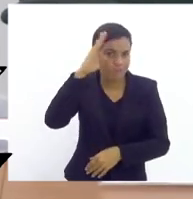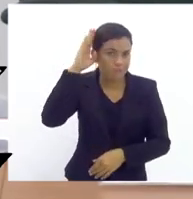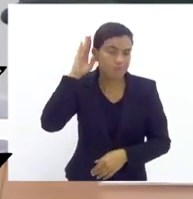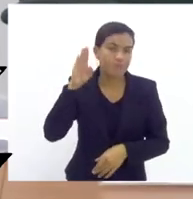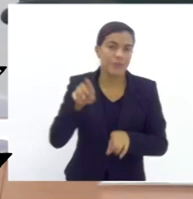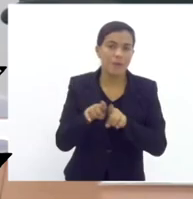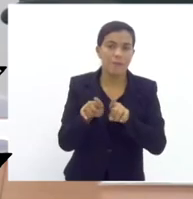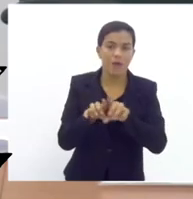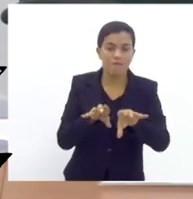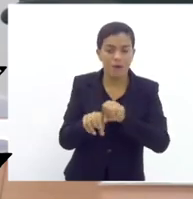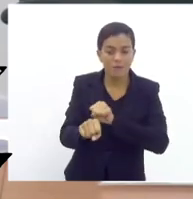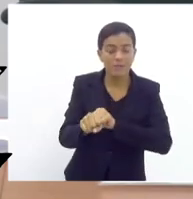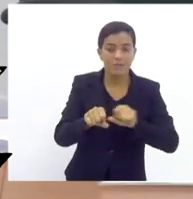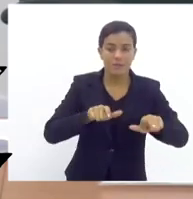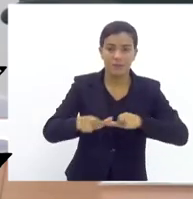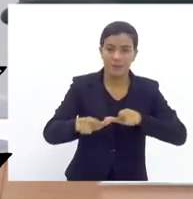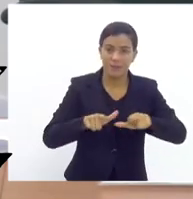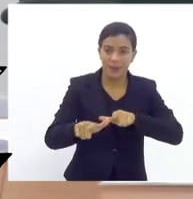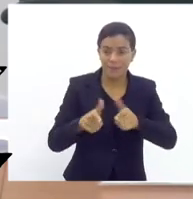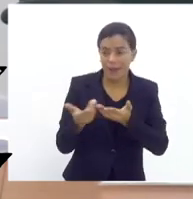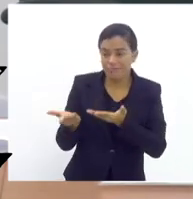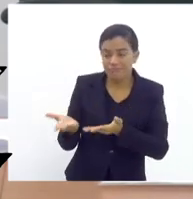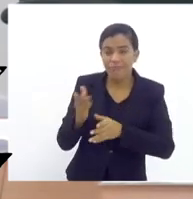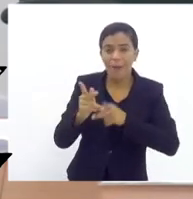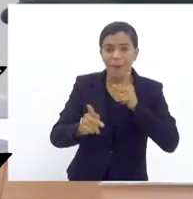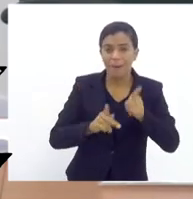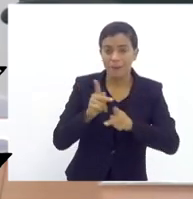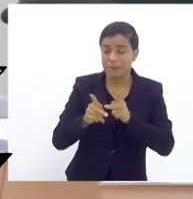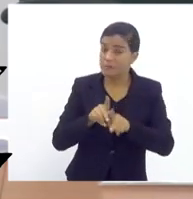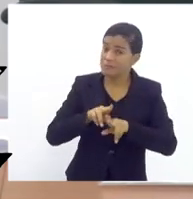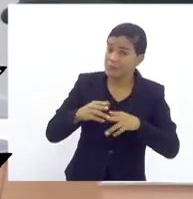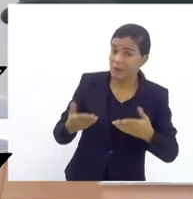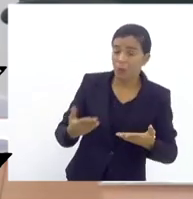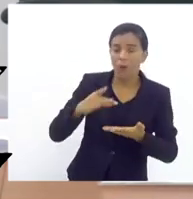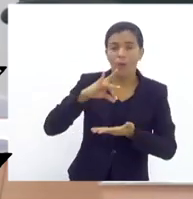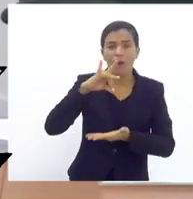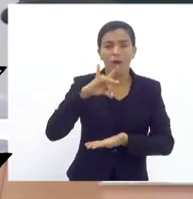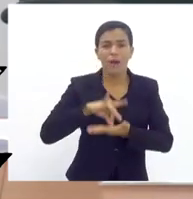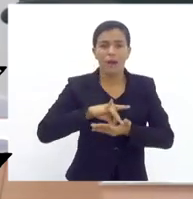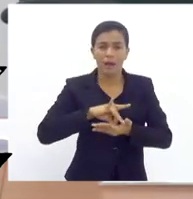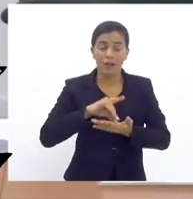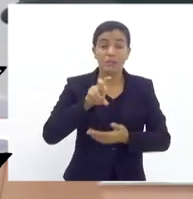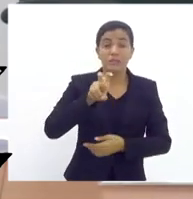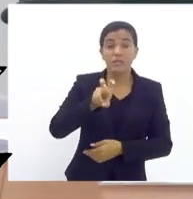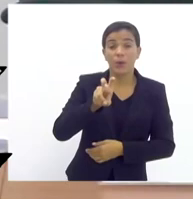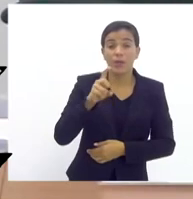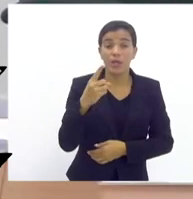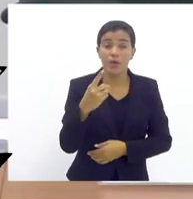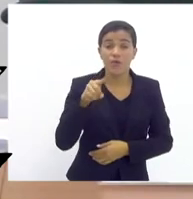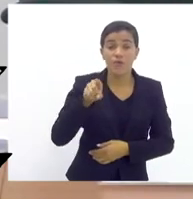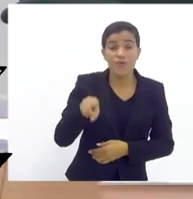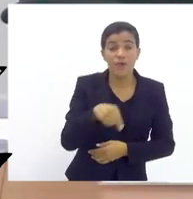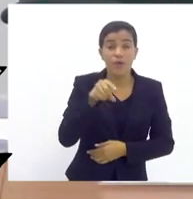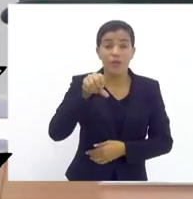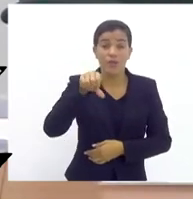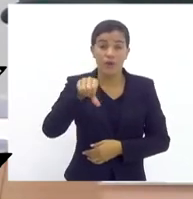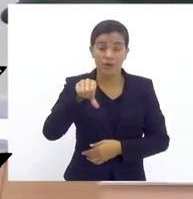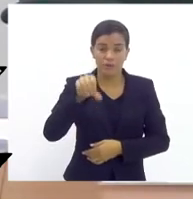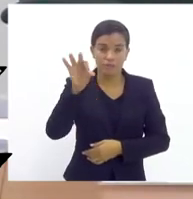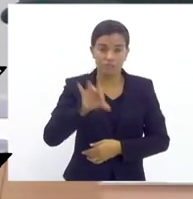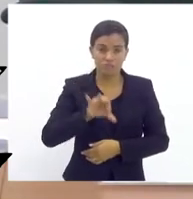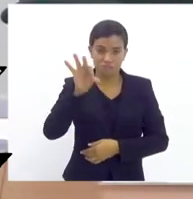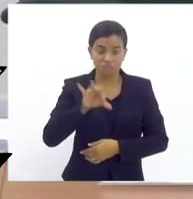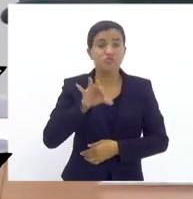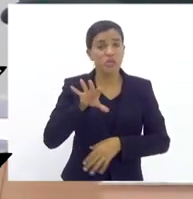do trabalho dessa população então é uma realidade onde 51,9% vem